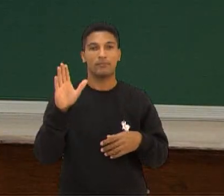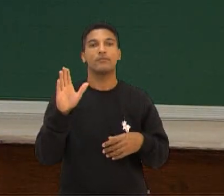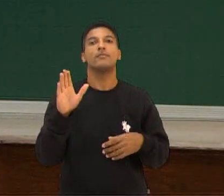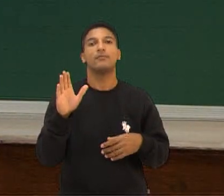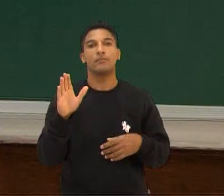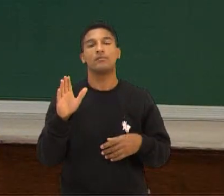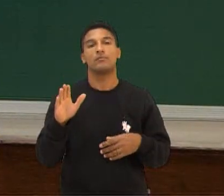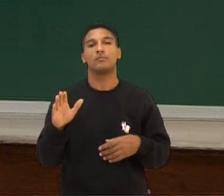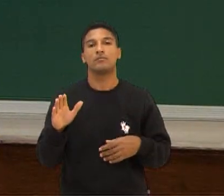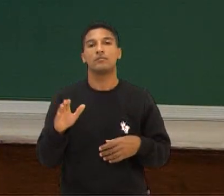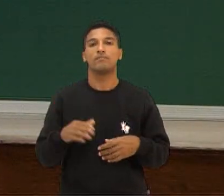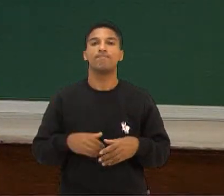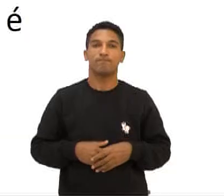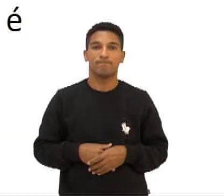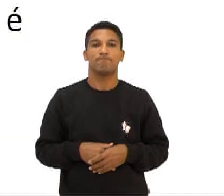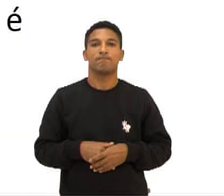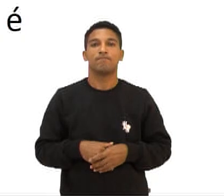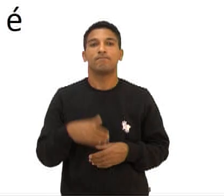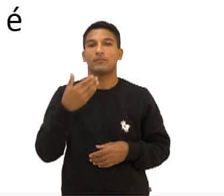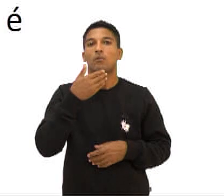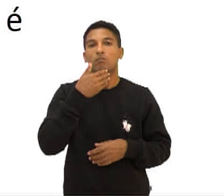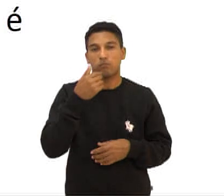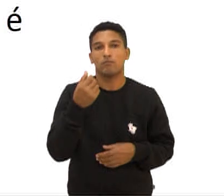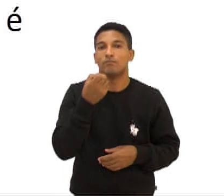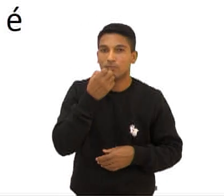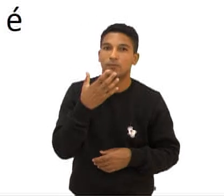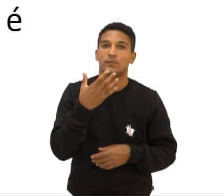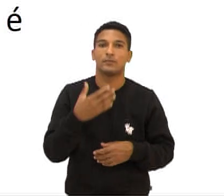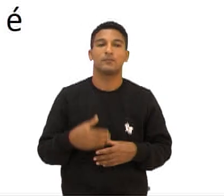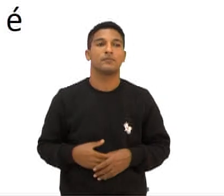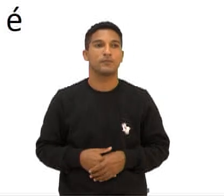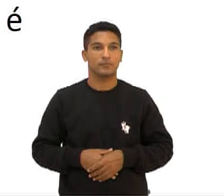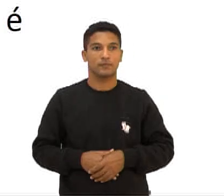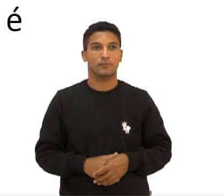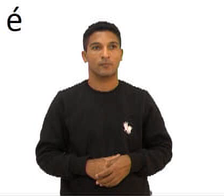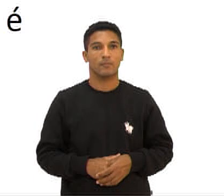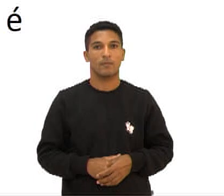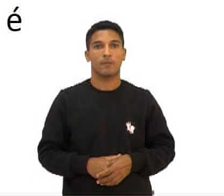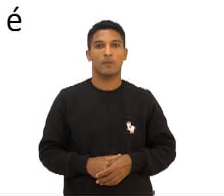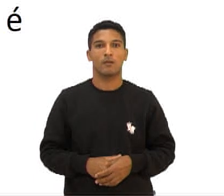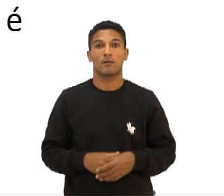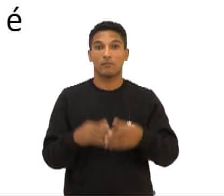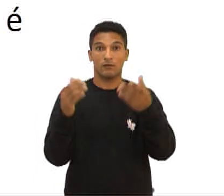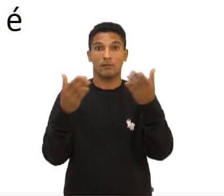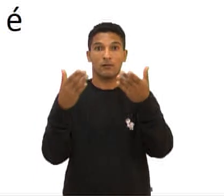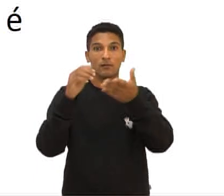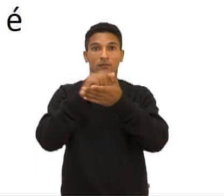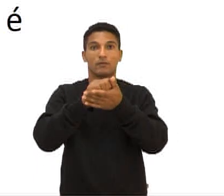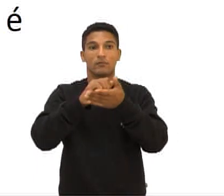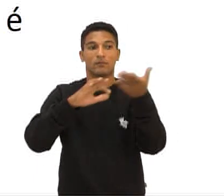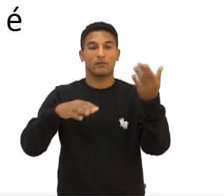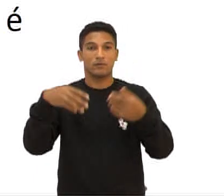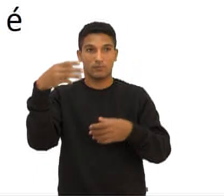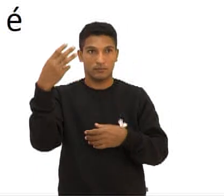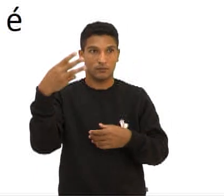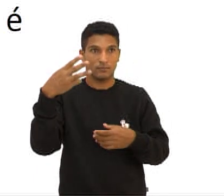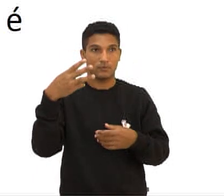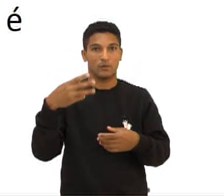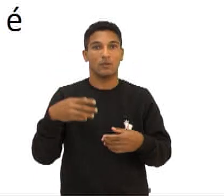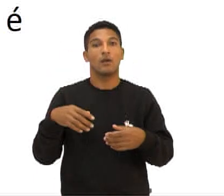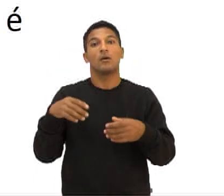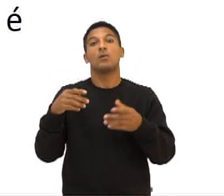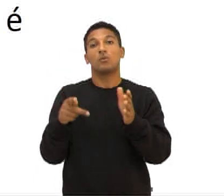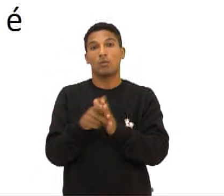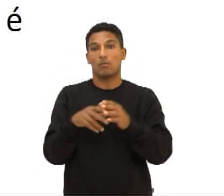Atividade 3. Vamos então pensar um pouquinho lá. Classifica as orações em subordinadas adjetivas restritivas